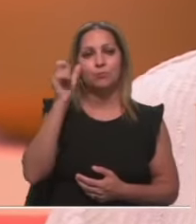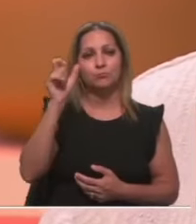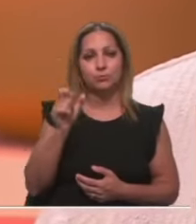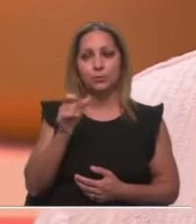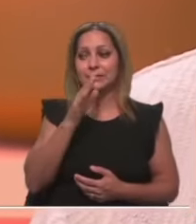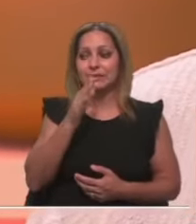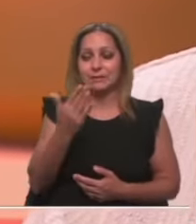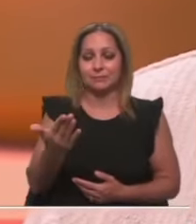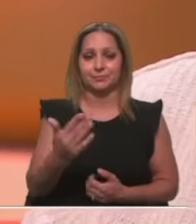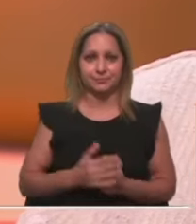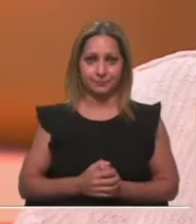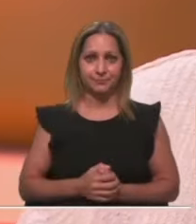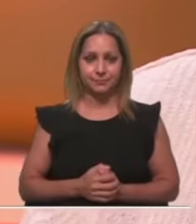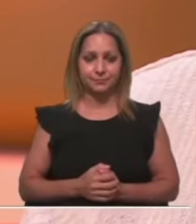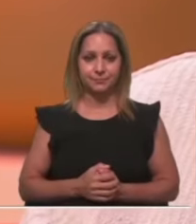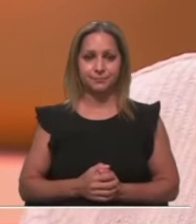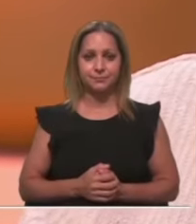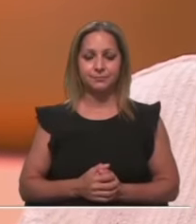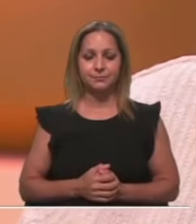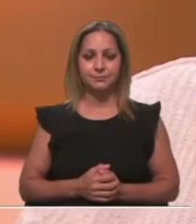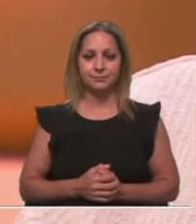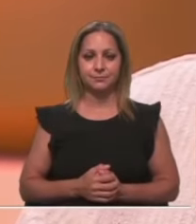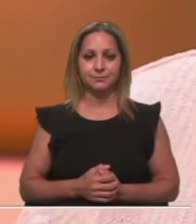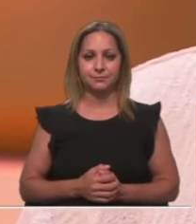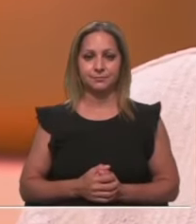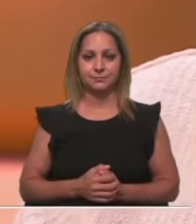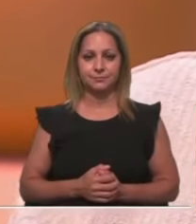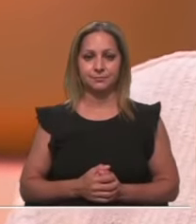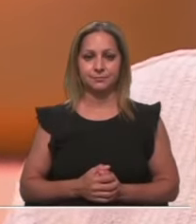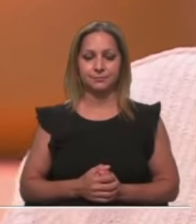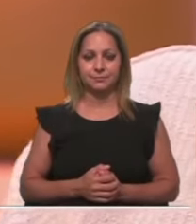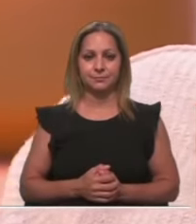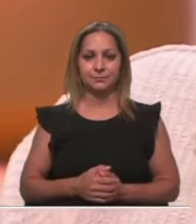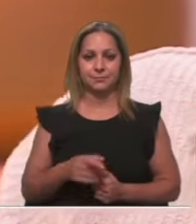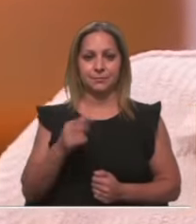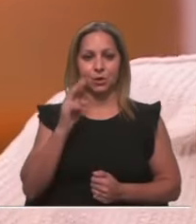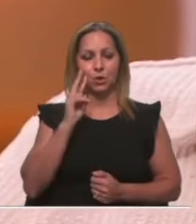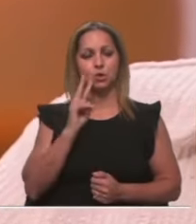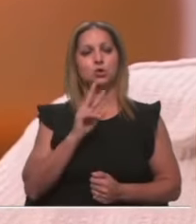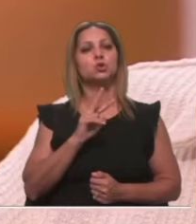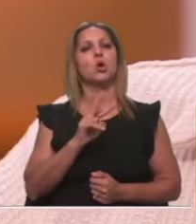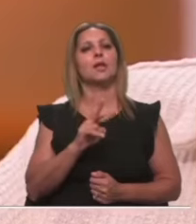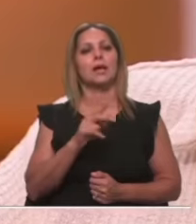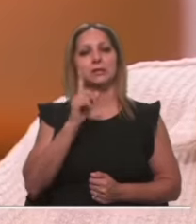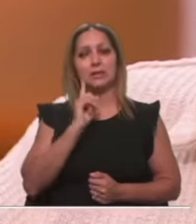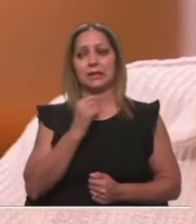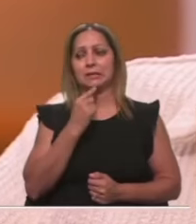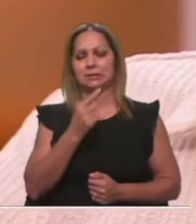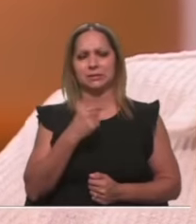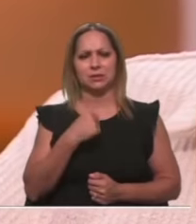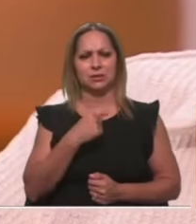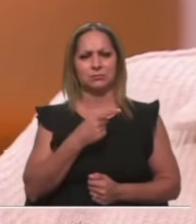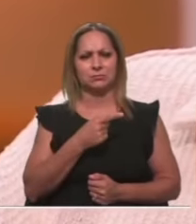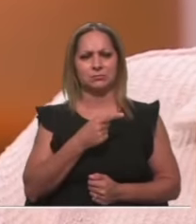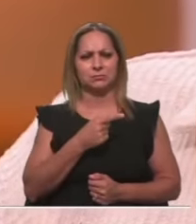afirmações que a Maria Jão fez eh eh desde esses olhares eh eh com cisc